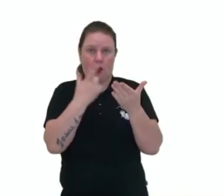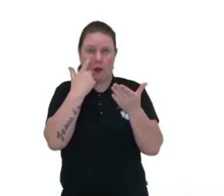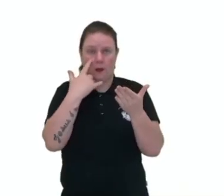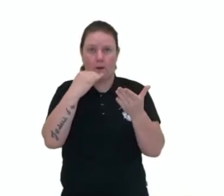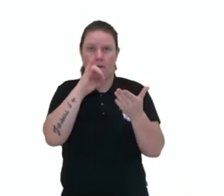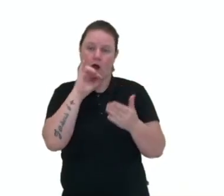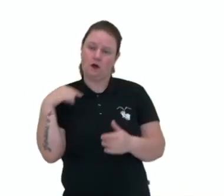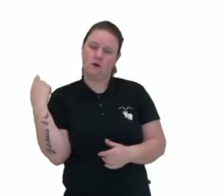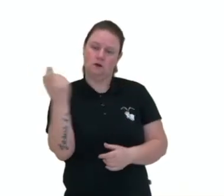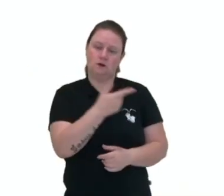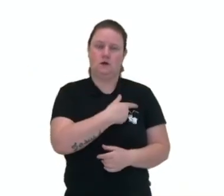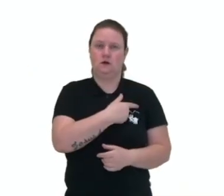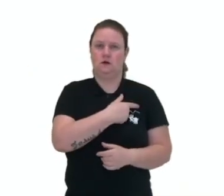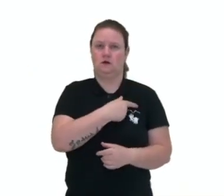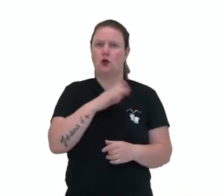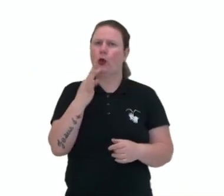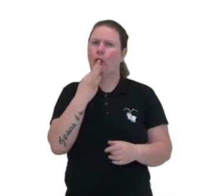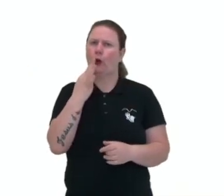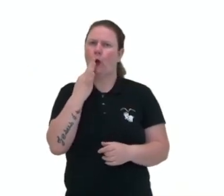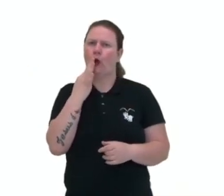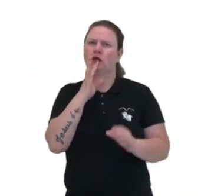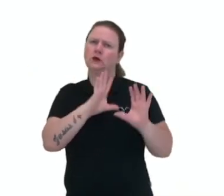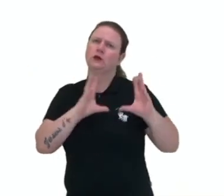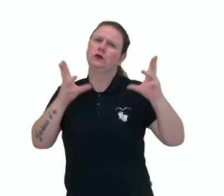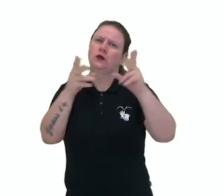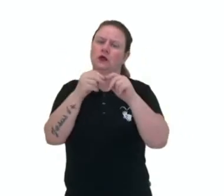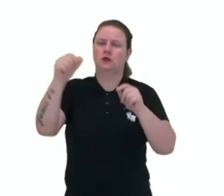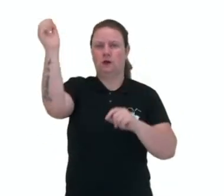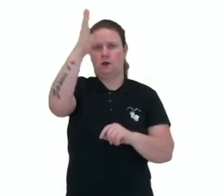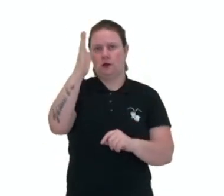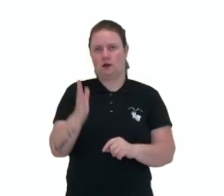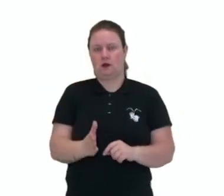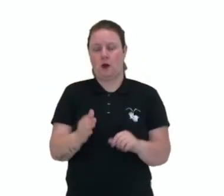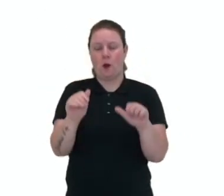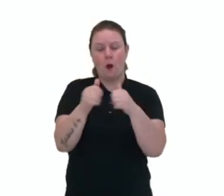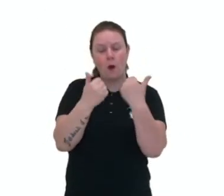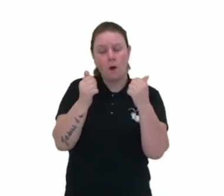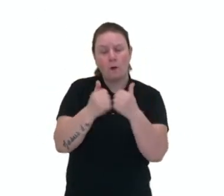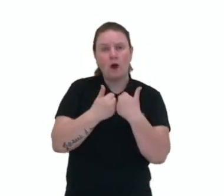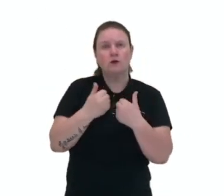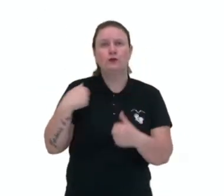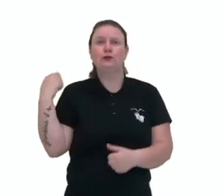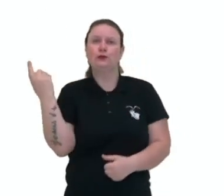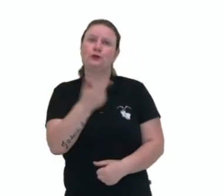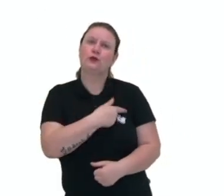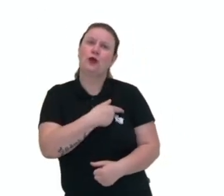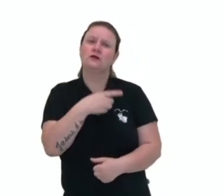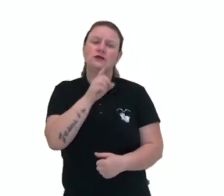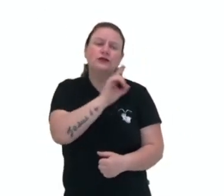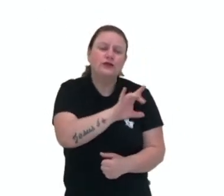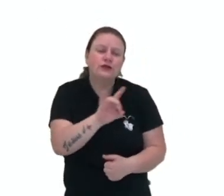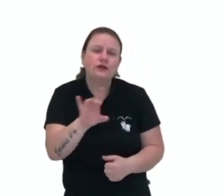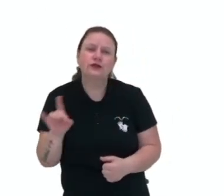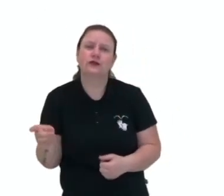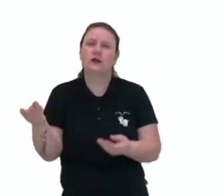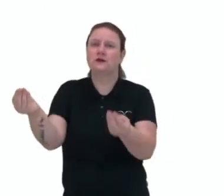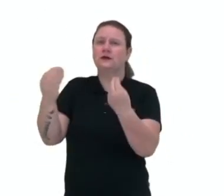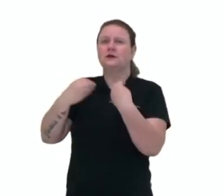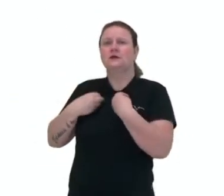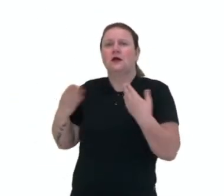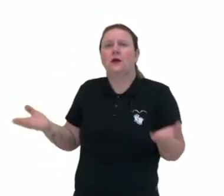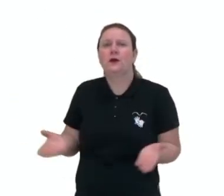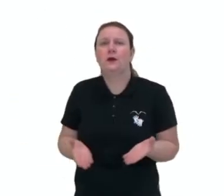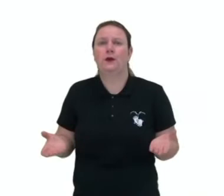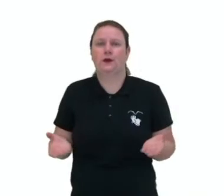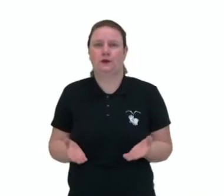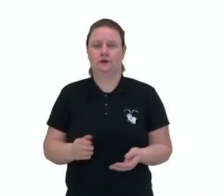maioria dos brasileiros, independente do segmento religioso. Pão nosso de cada dia, dai-nos hoje. Na música, o autor utilizou a mesma